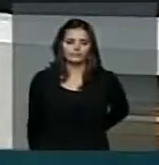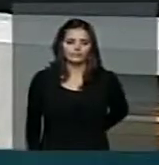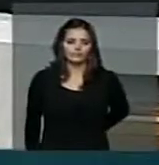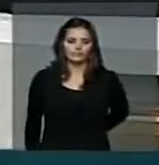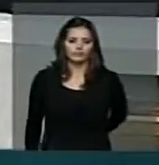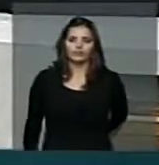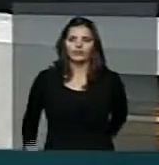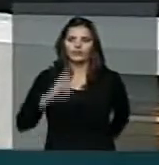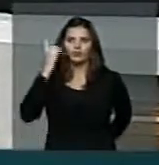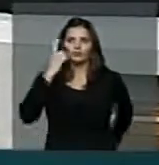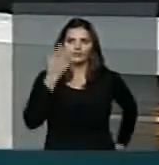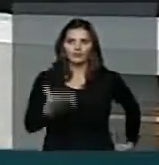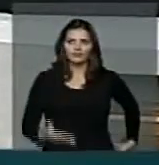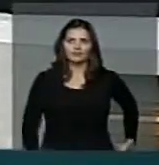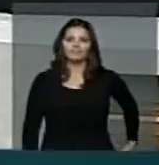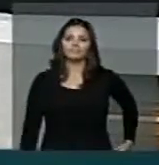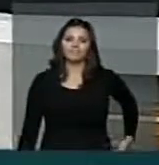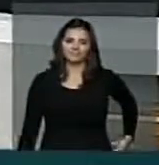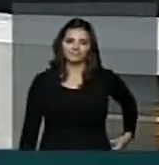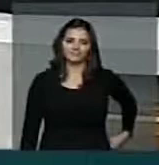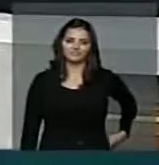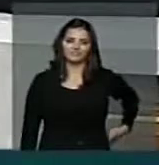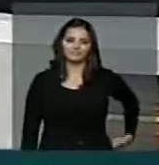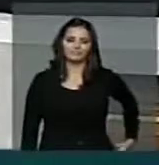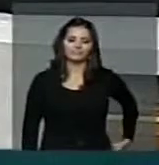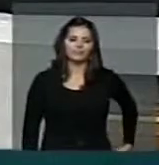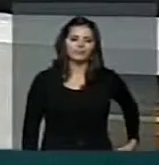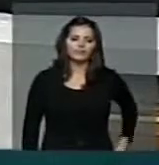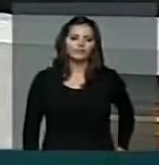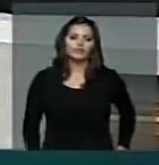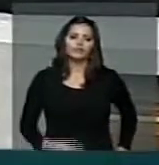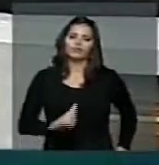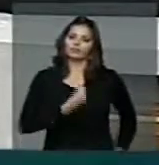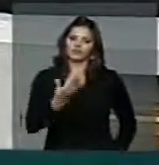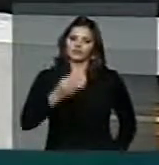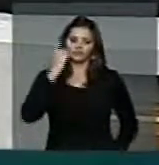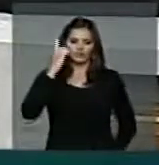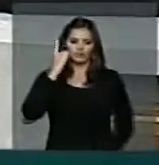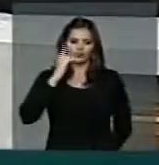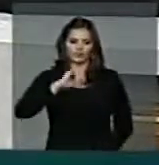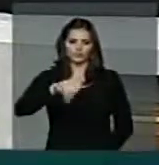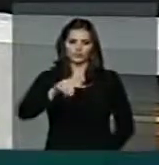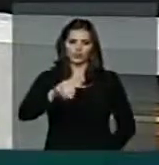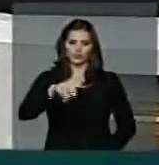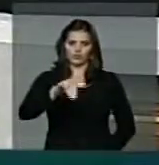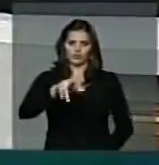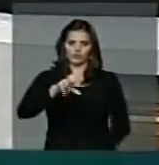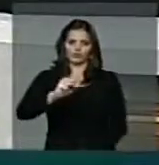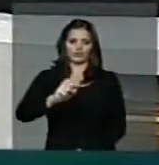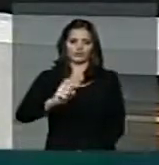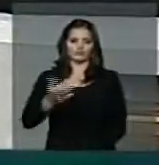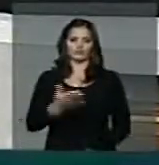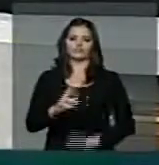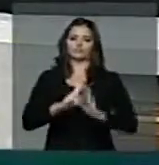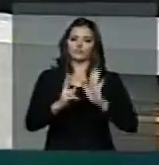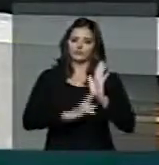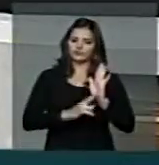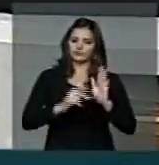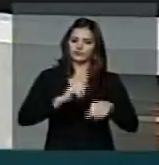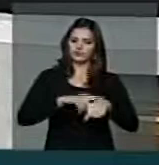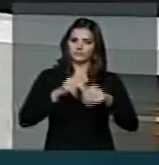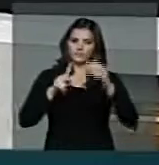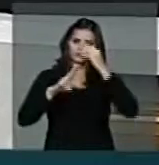Obrigado, deputado Érica Cocai. E já está indo à tribuna, deputada João Moraes, para usar o tempo do